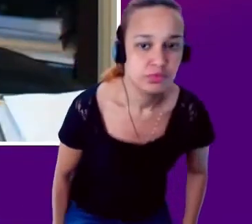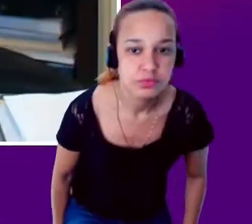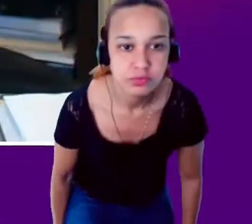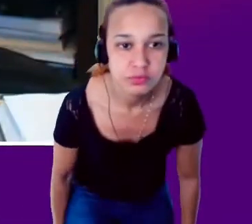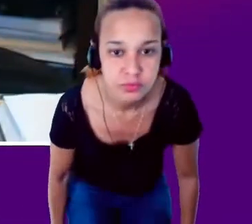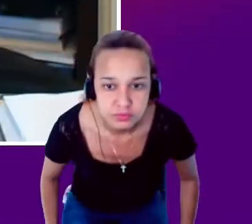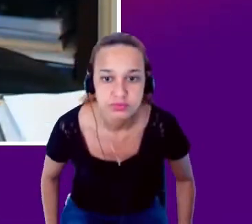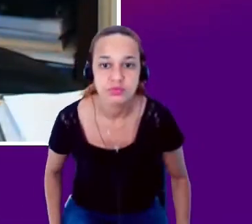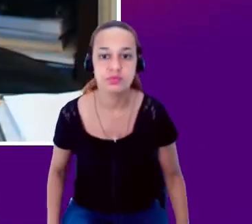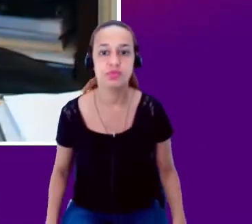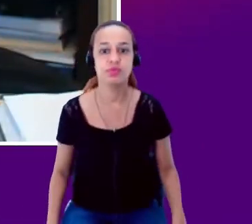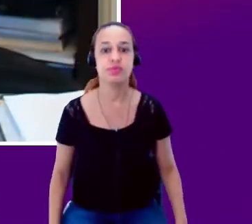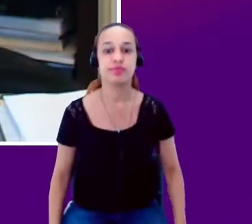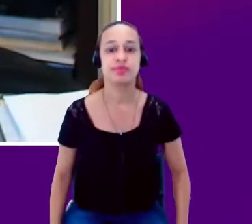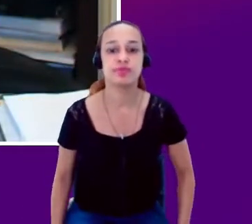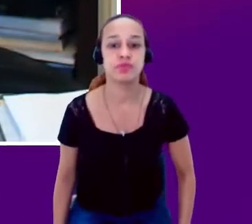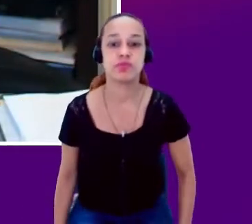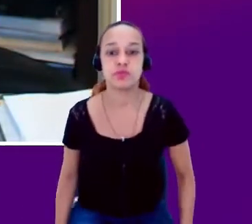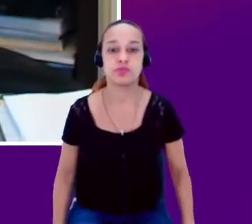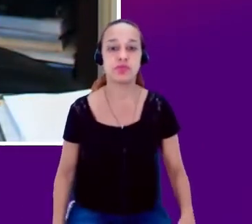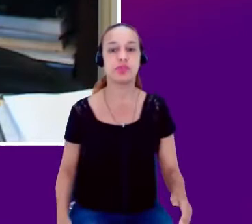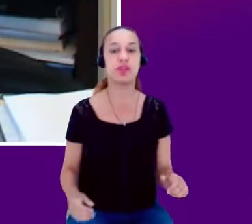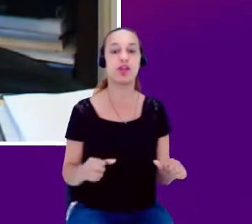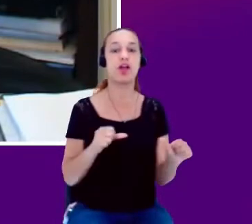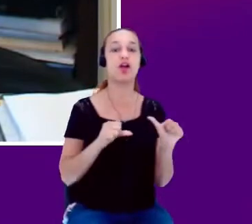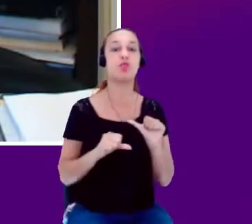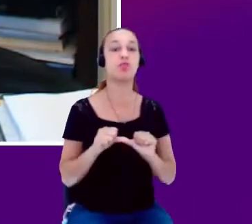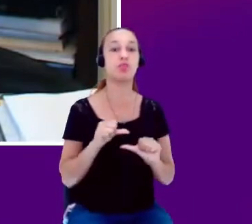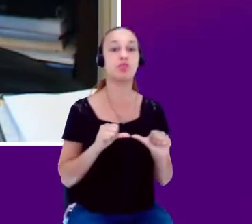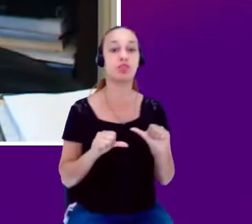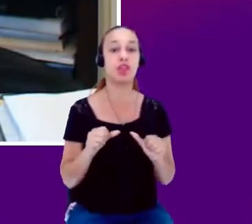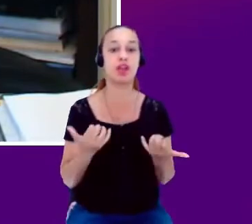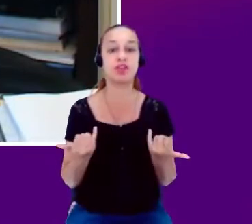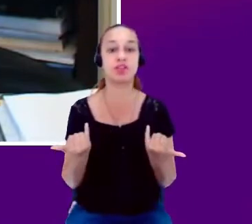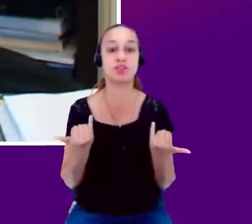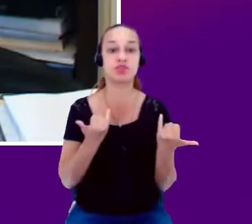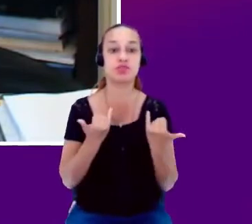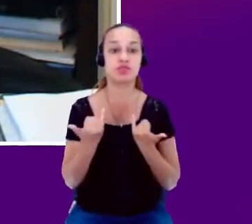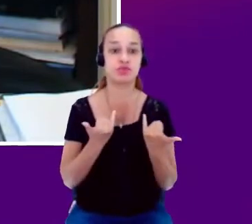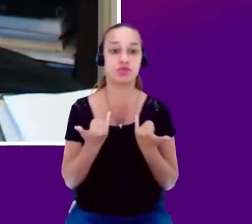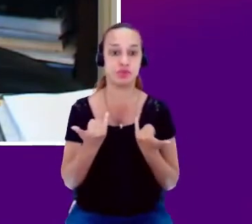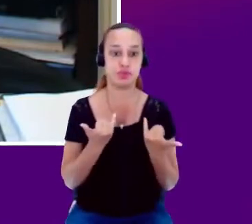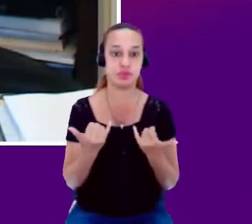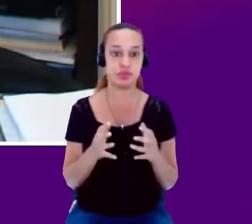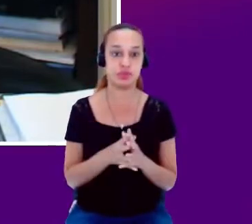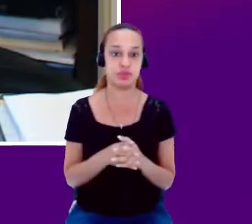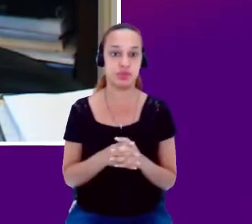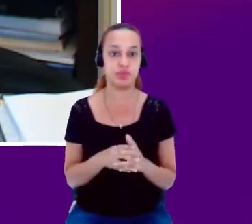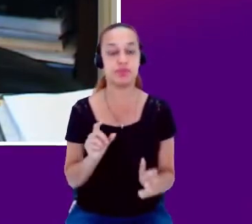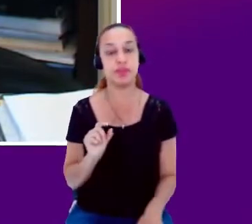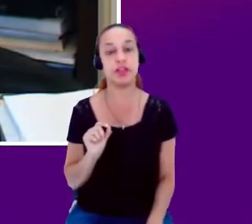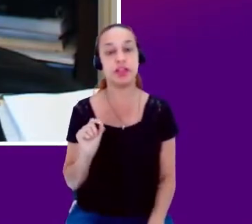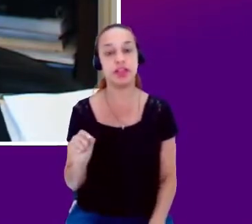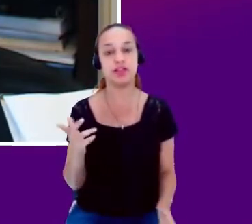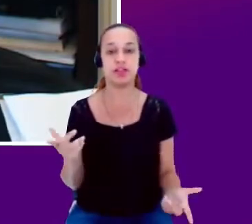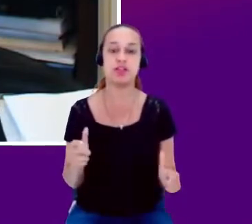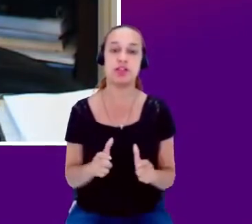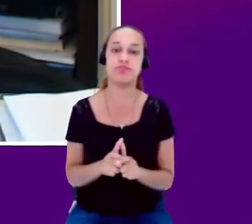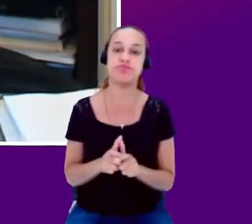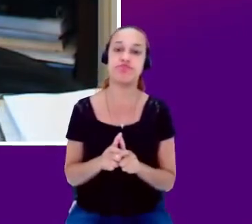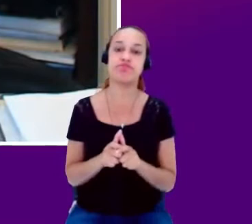apenas a transmissão de dados e não o estoque de dados. Isso tinha uma ampla repercussão